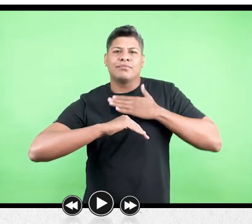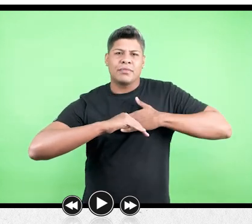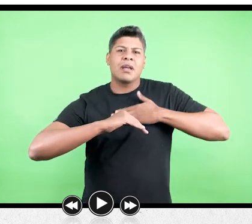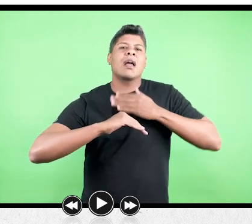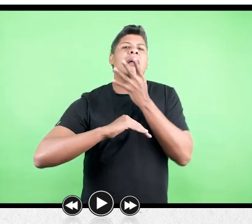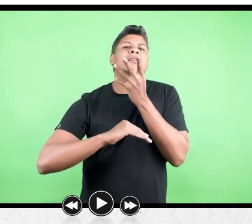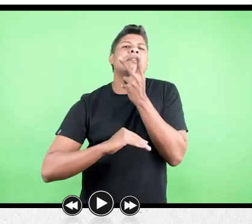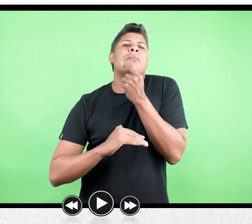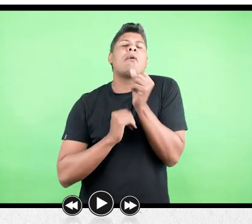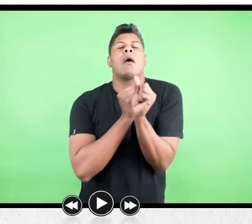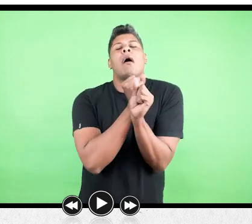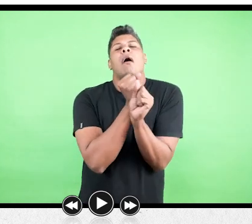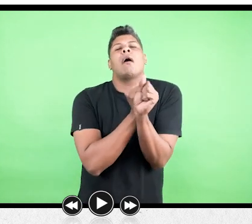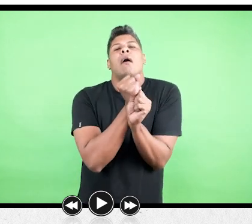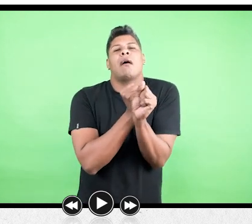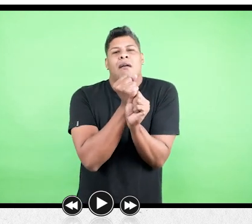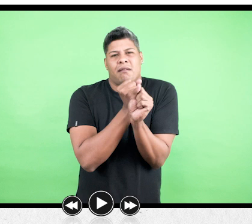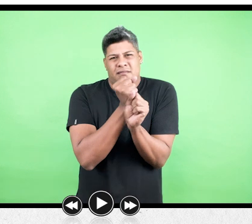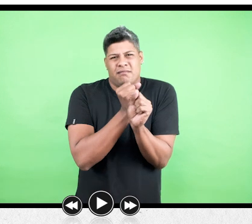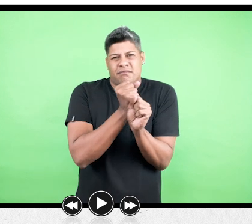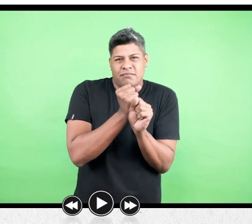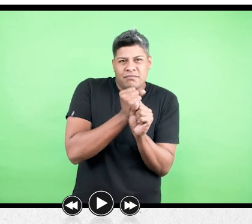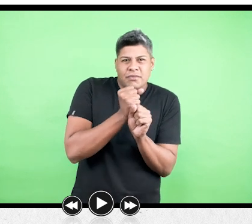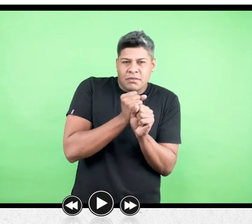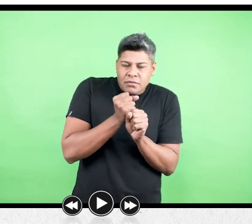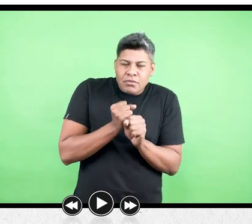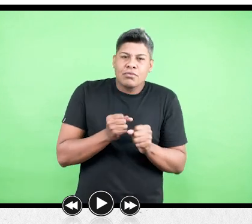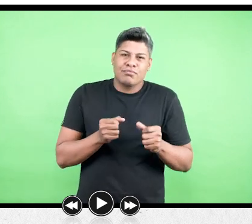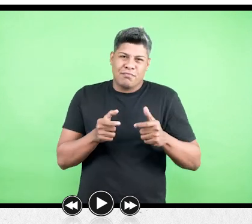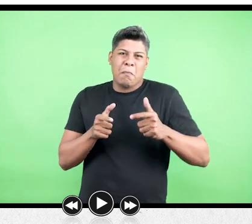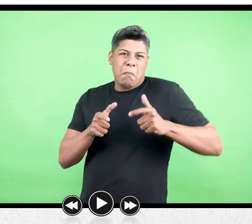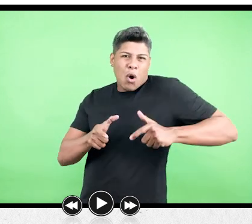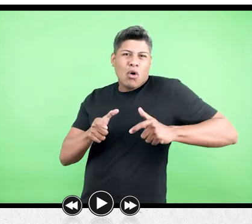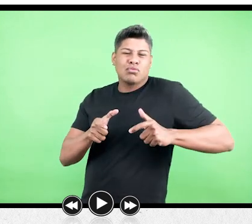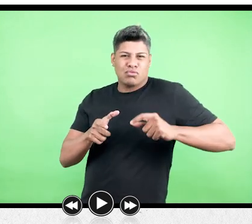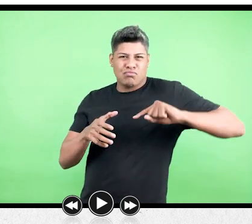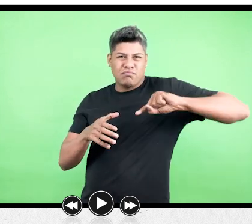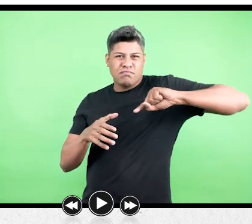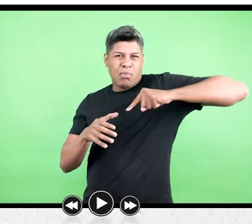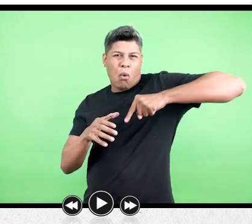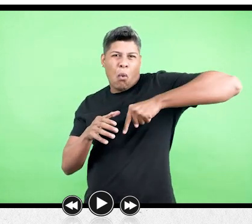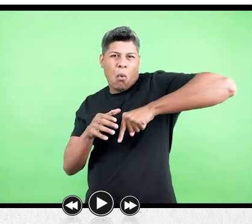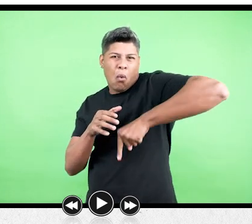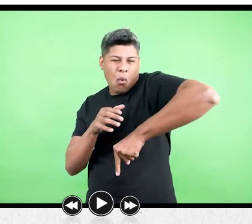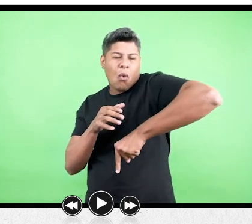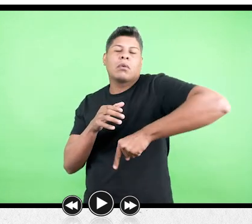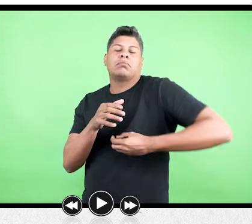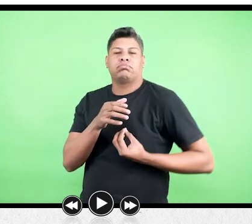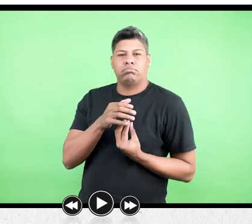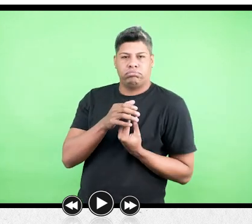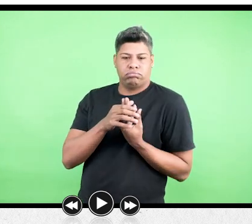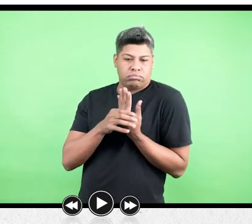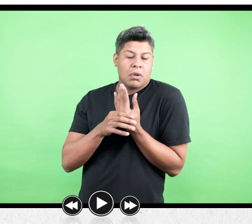demorar anos para chegar até um poço depois que ela se torna recarga. A